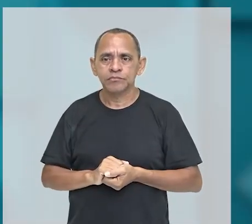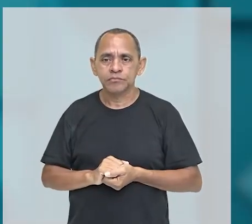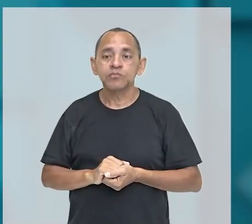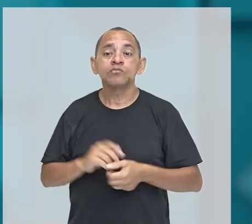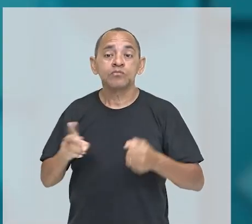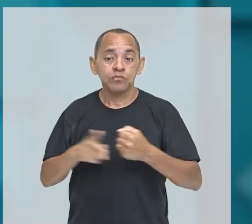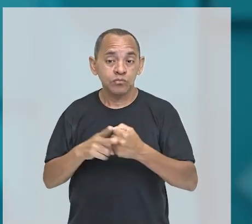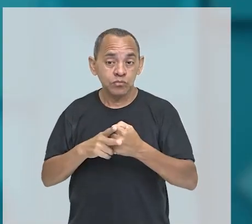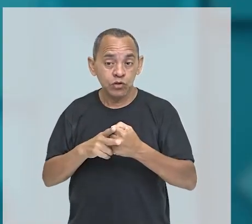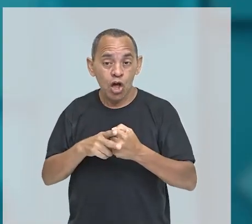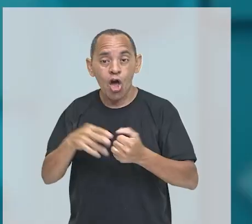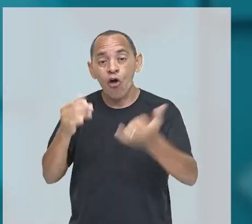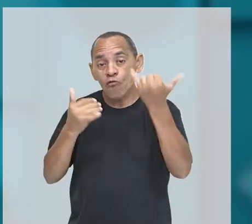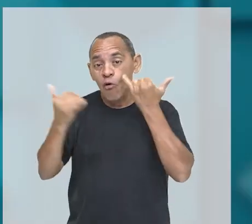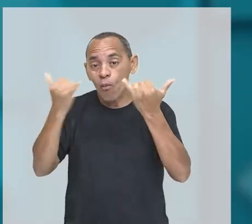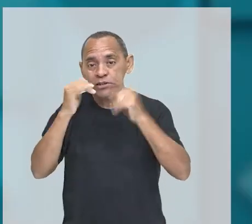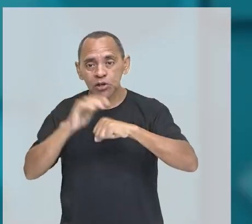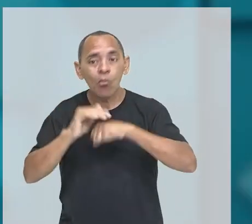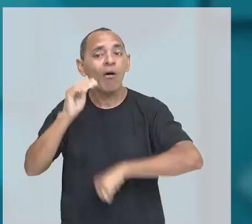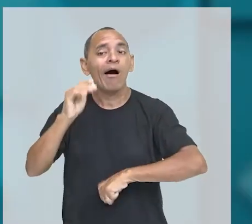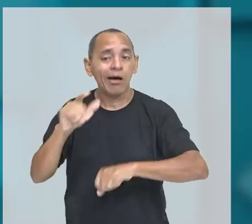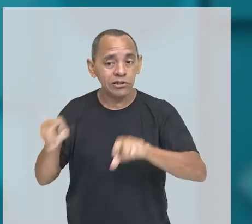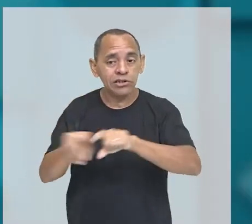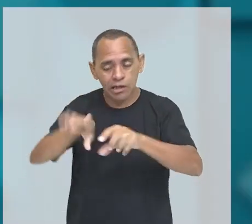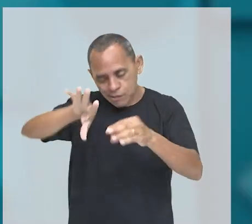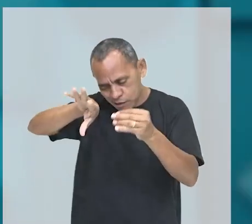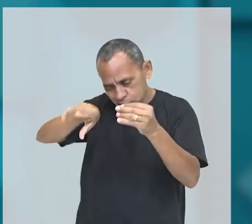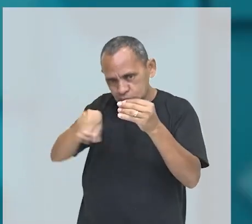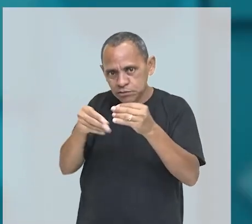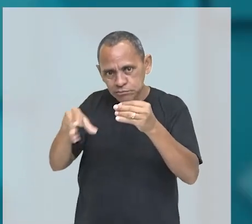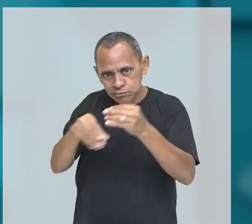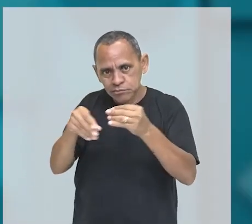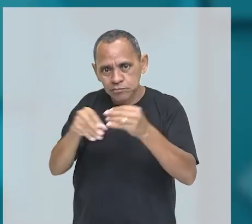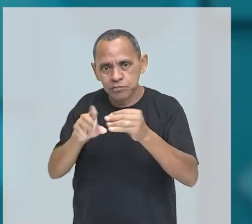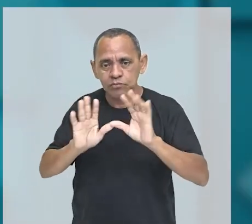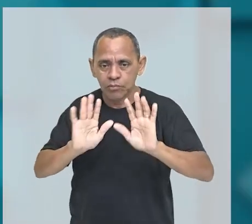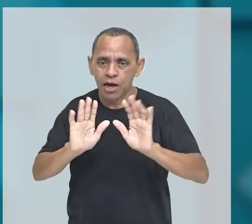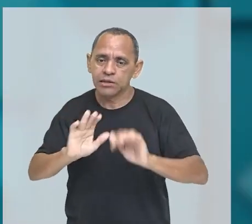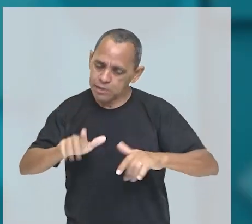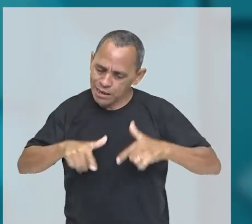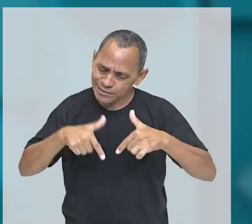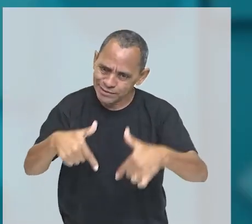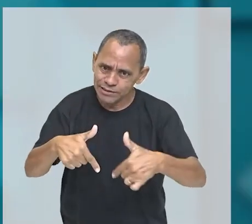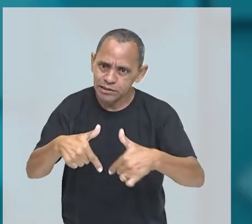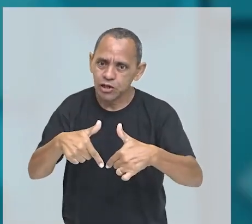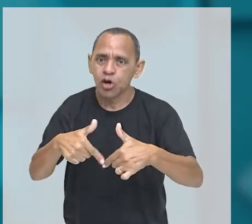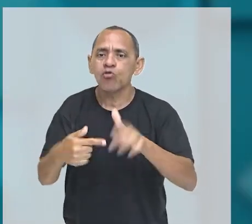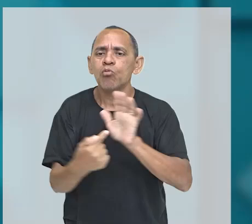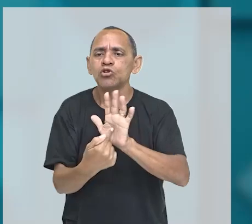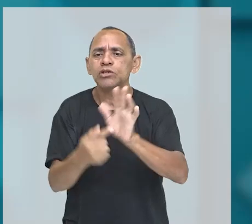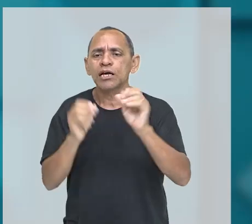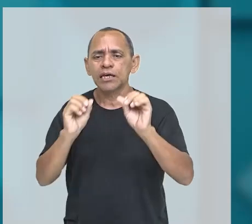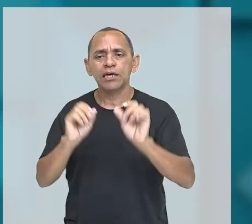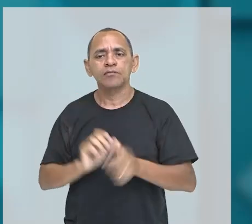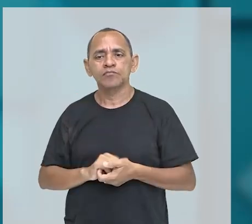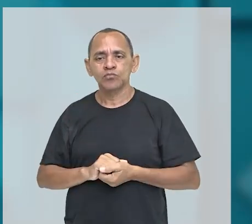né? Uma informação a mais, tá? Mas ele, a ação em si, quem vai indicar será sempre o verbo principal, que estará no